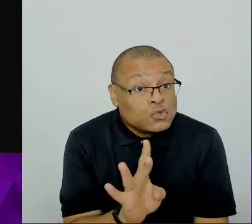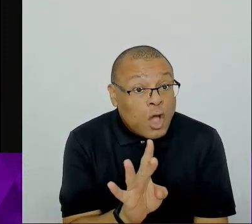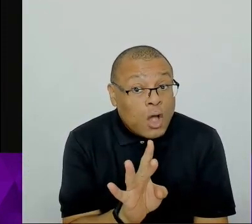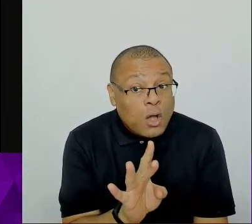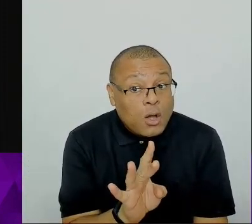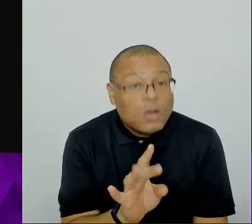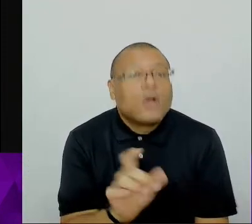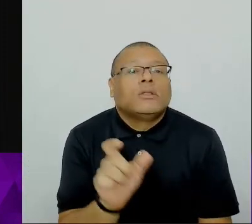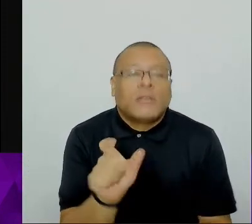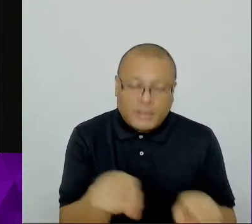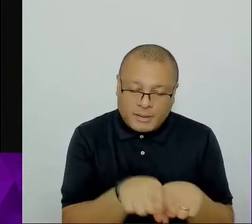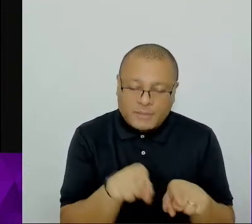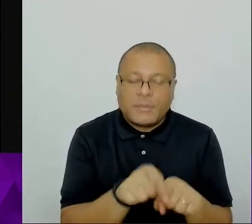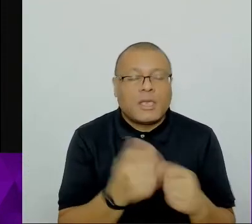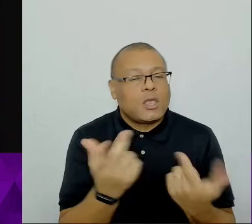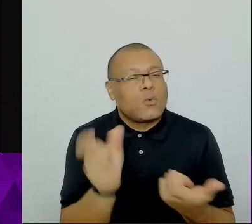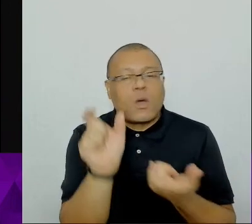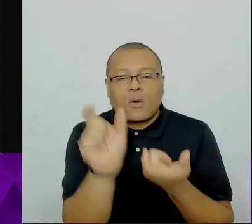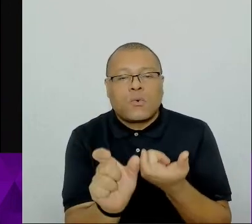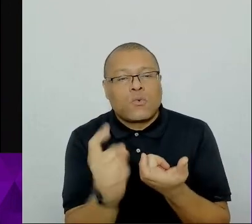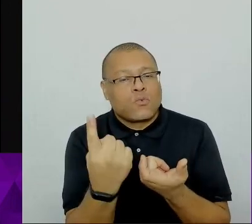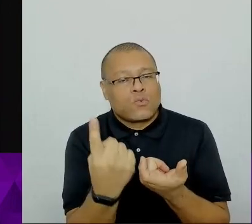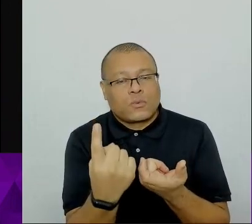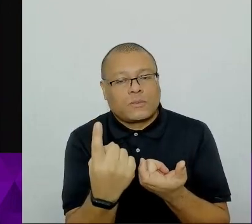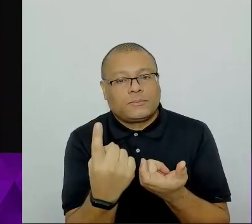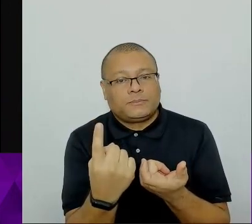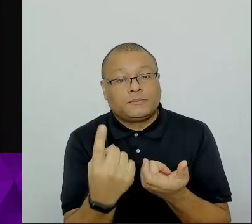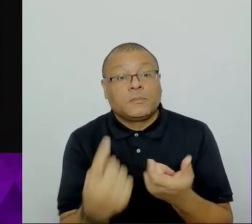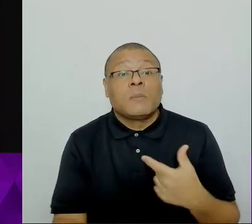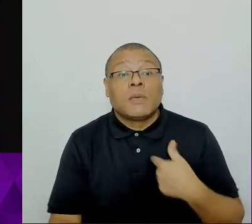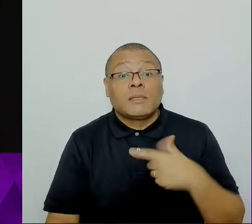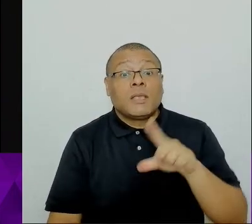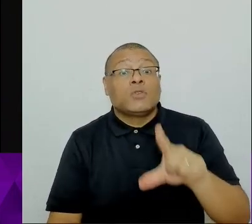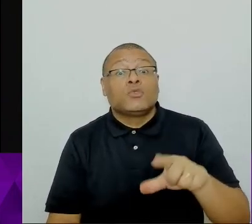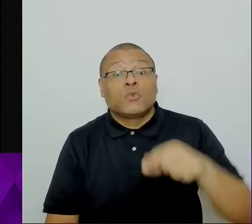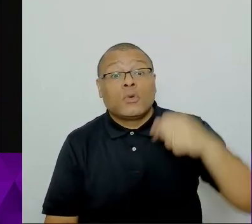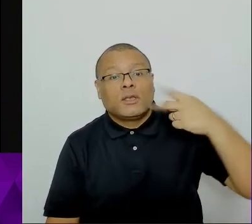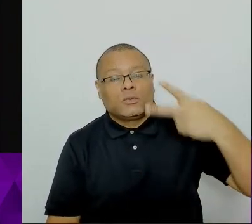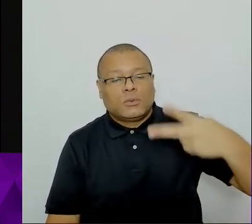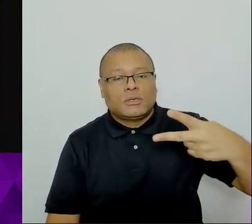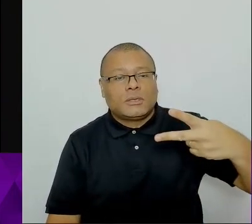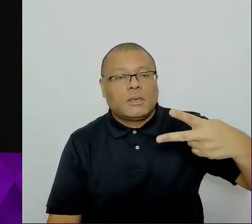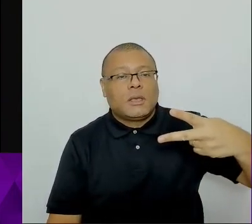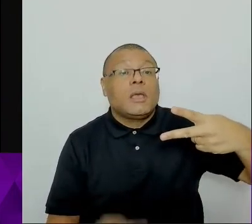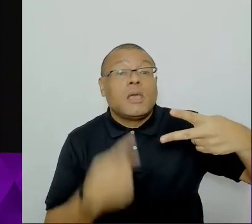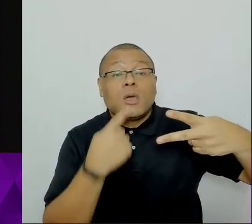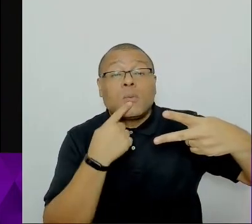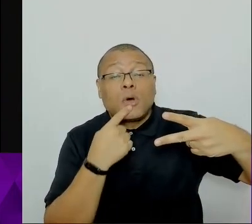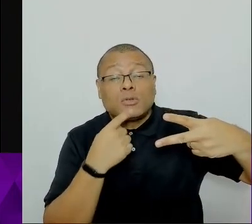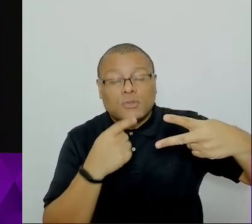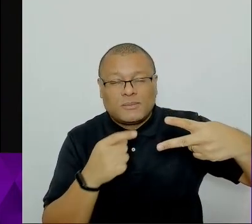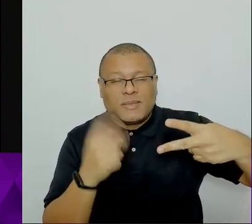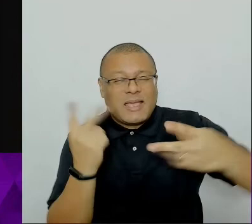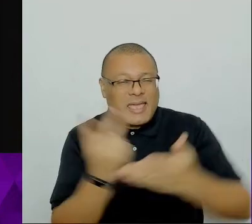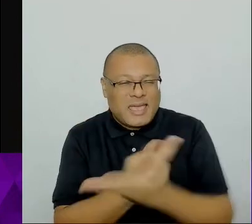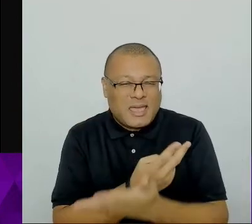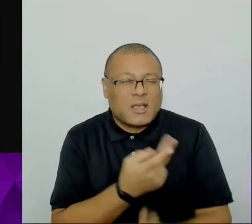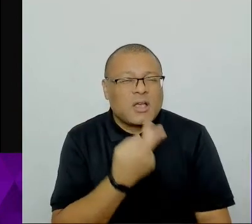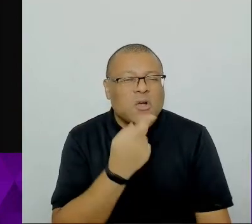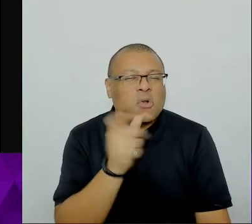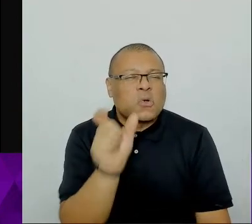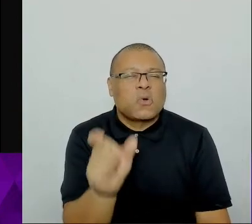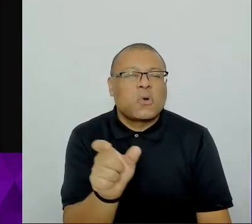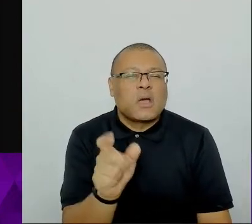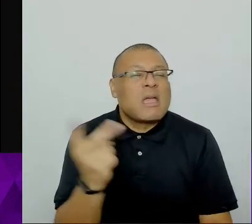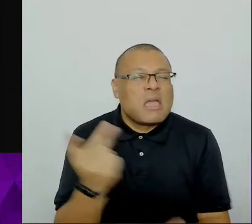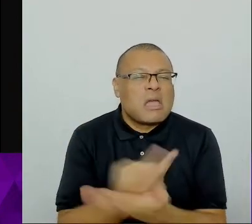passo o identificador dele. E aí, em caso de erros, a gente tem duas alternativas. Eu posso ignorar apenas o campo inválido, se ele, por exemplo, passar um color aqui, e a gente não